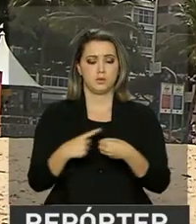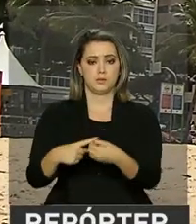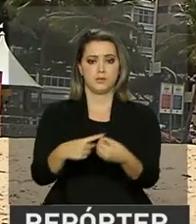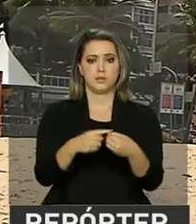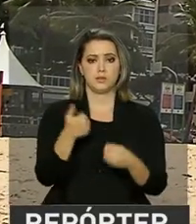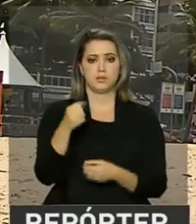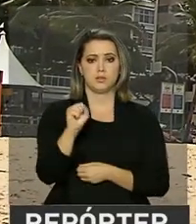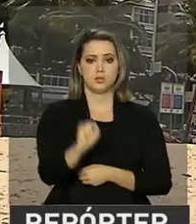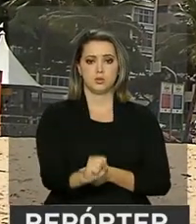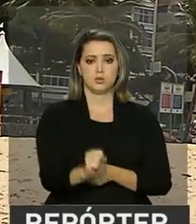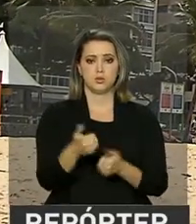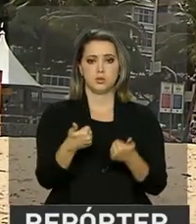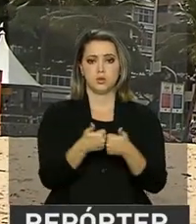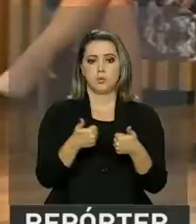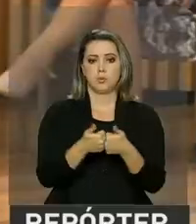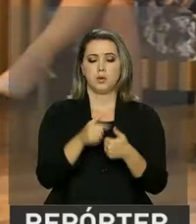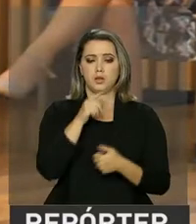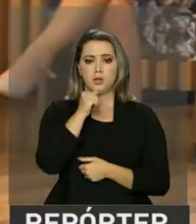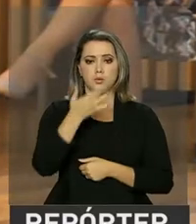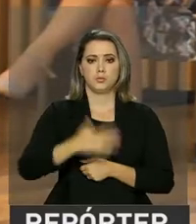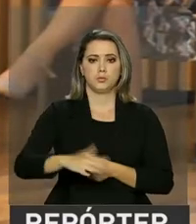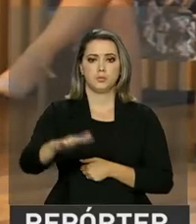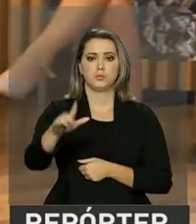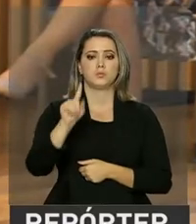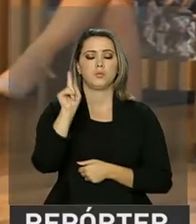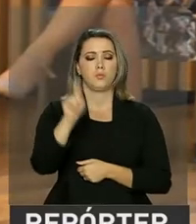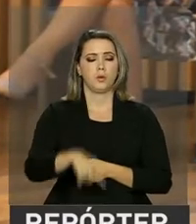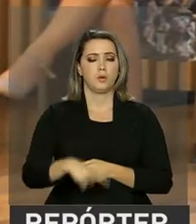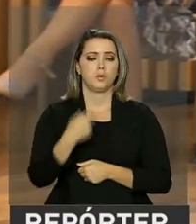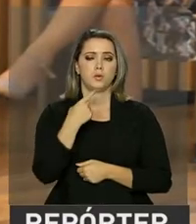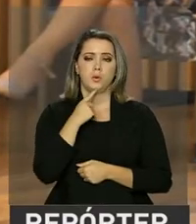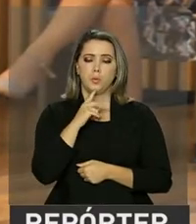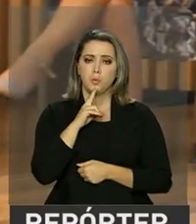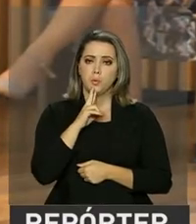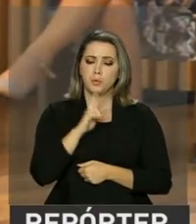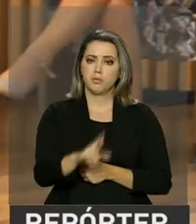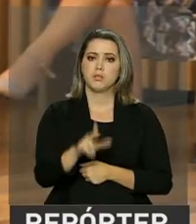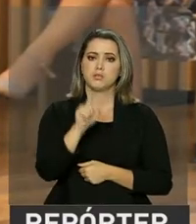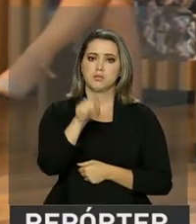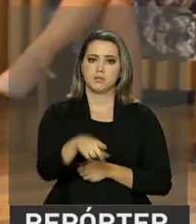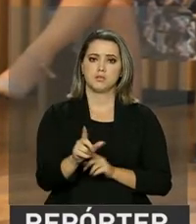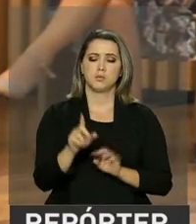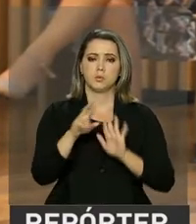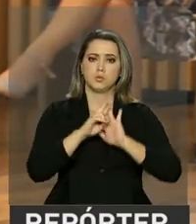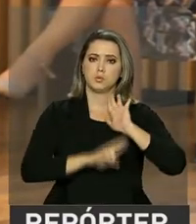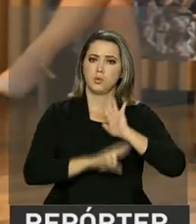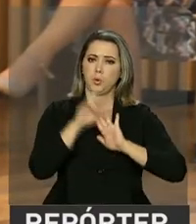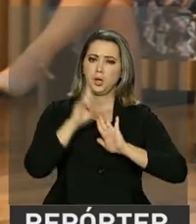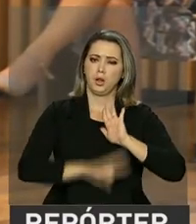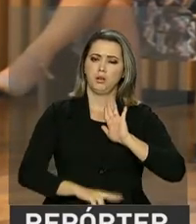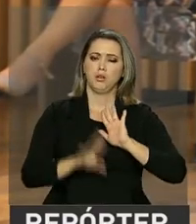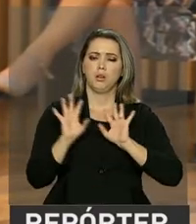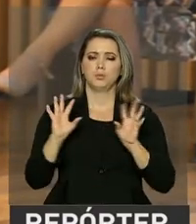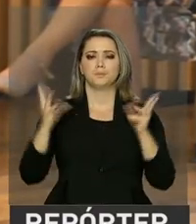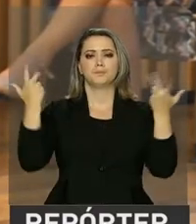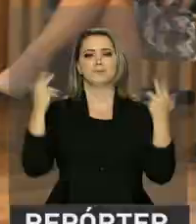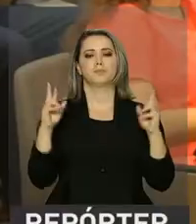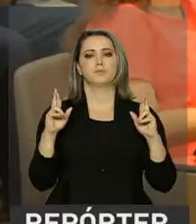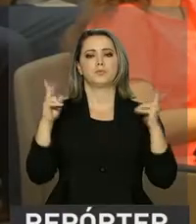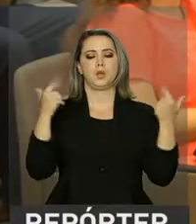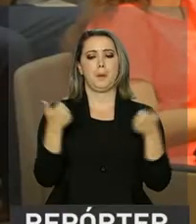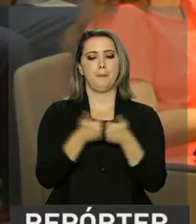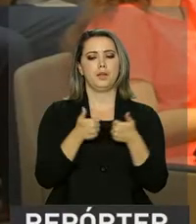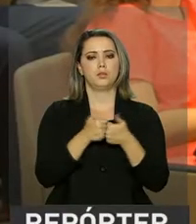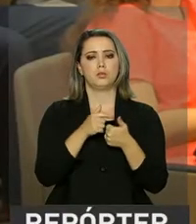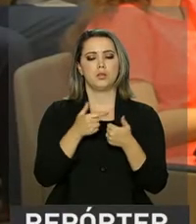ficam à beira mar essa é uma das conclusões do relatório sobre mudanças climáticas e cidades costeiras